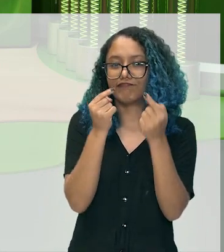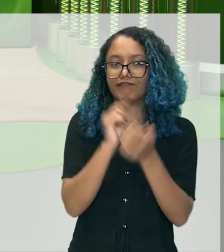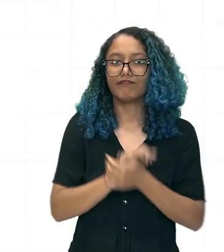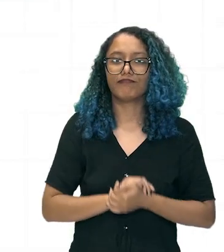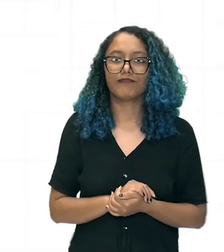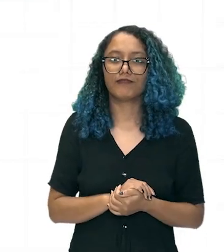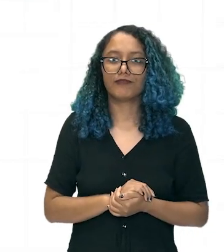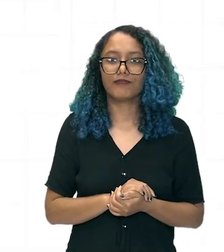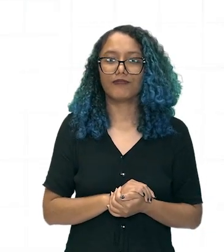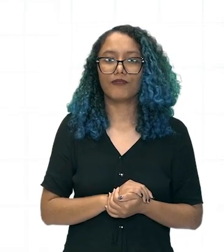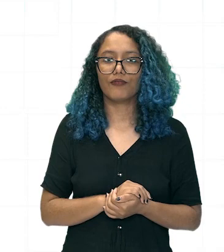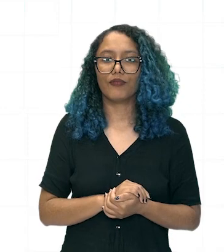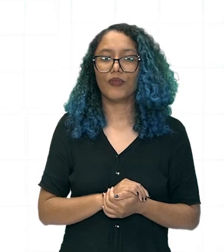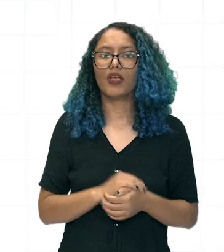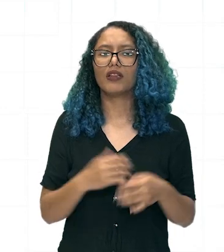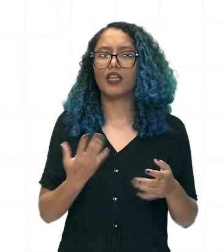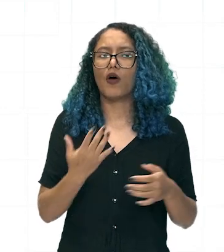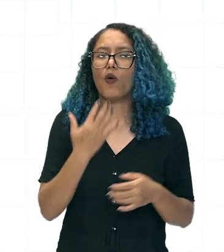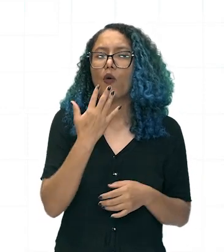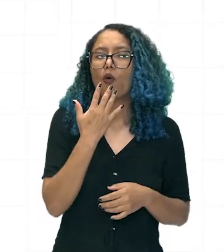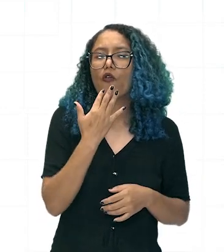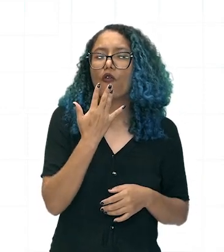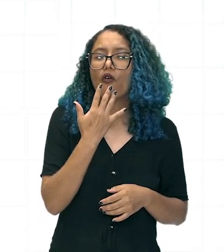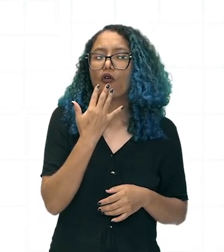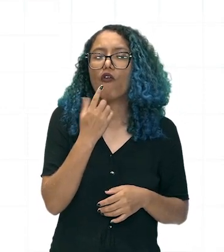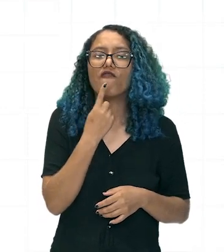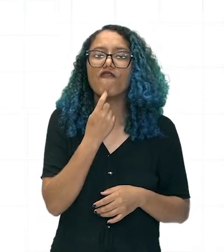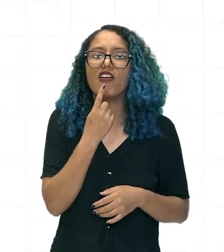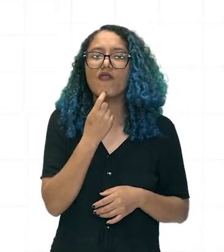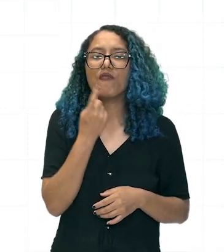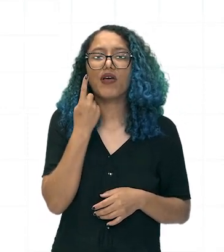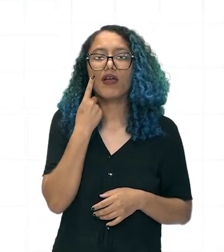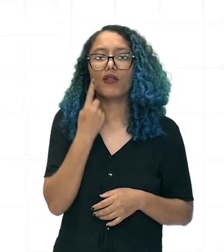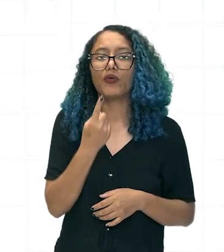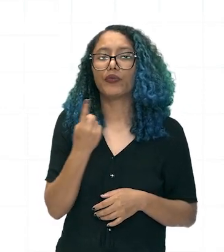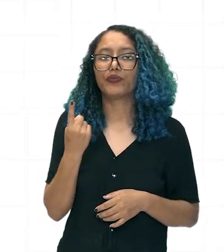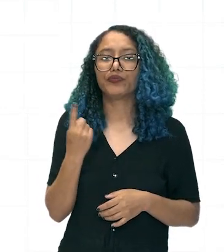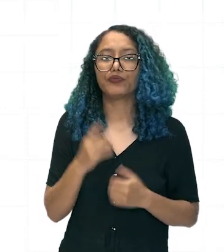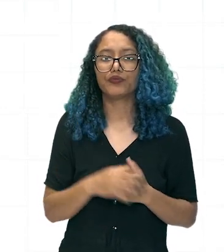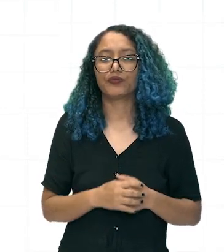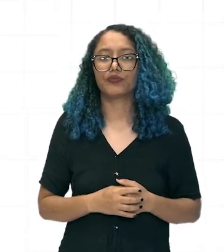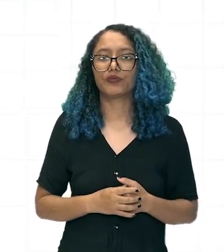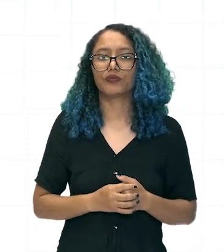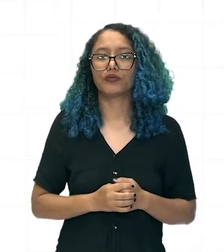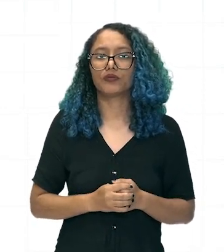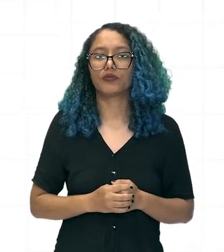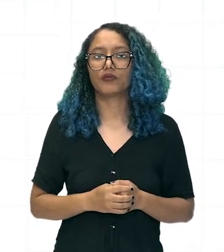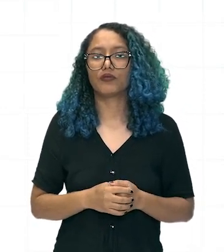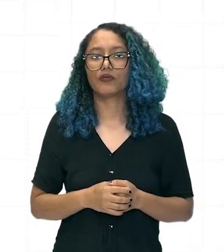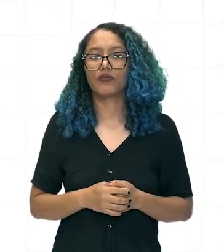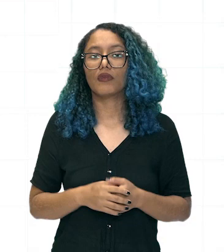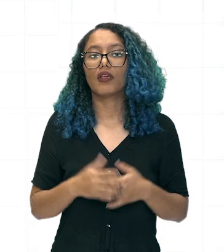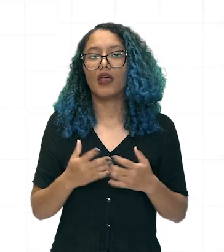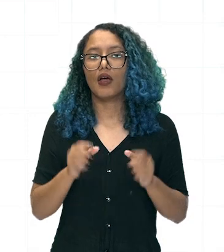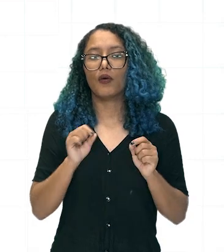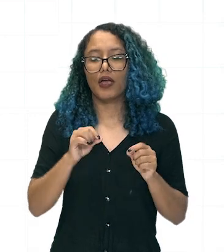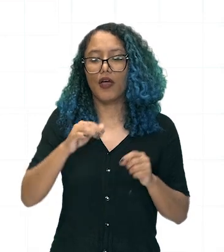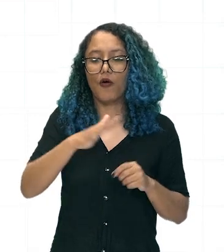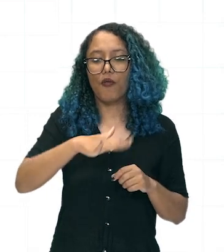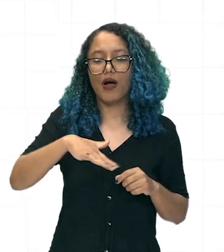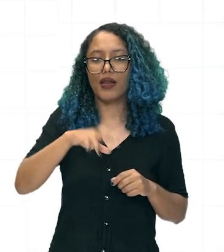mais intensa que tem aí, esse vermelho, nós temos, olha só, né? Ele tem uma região